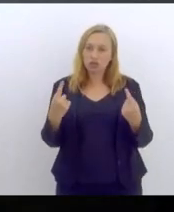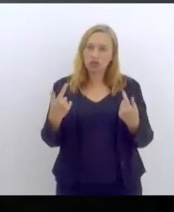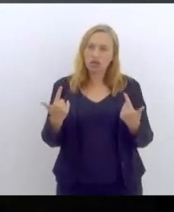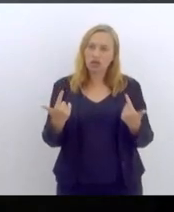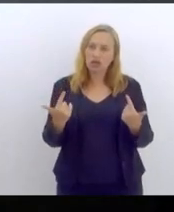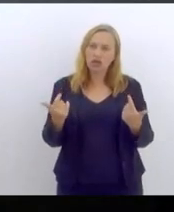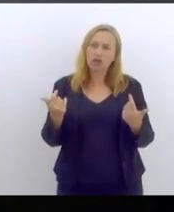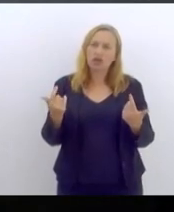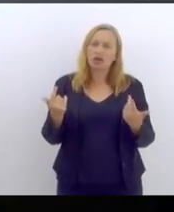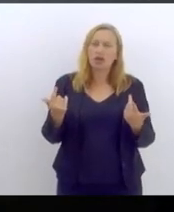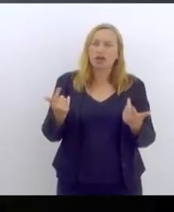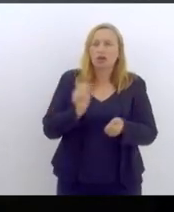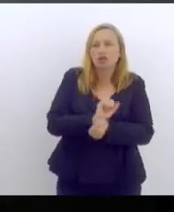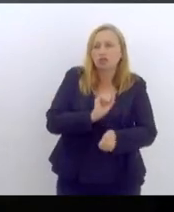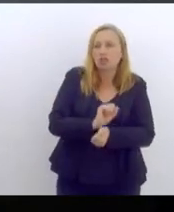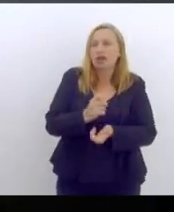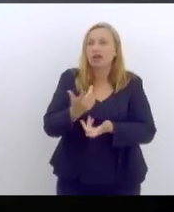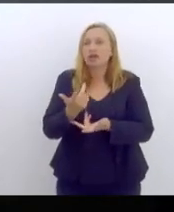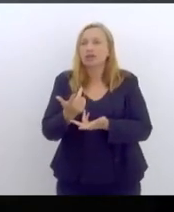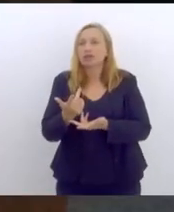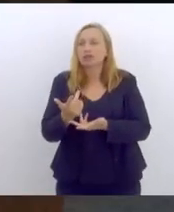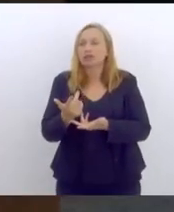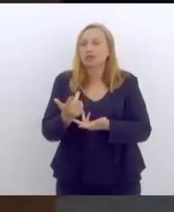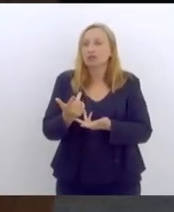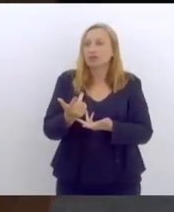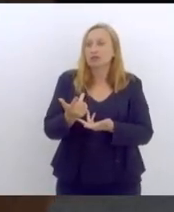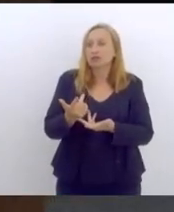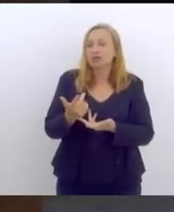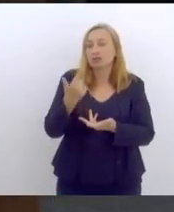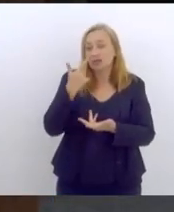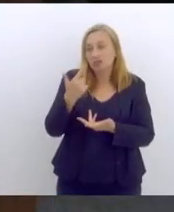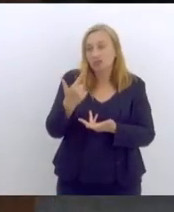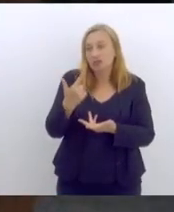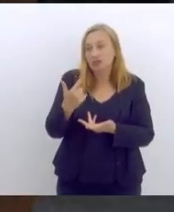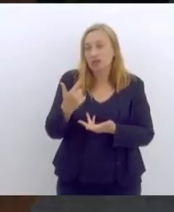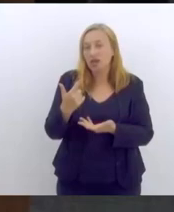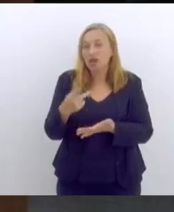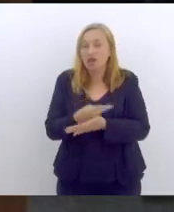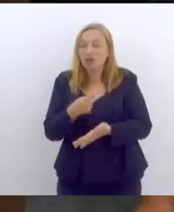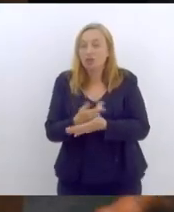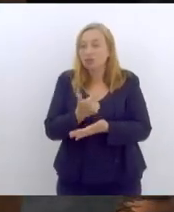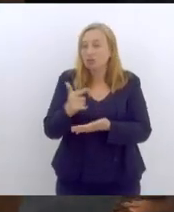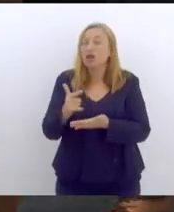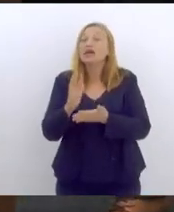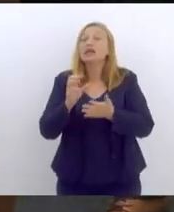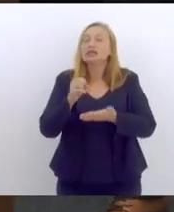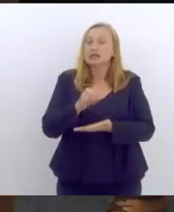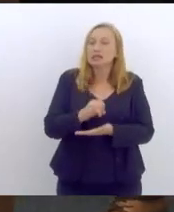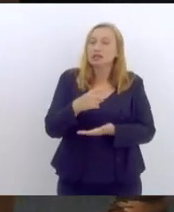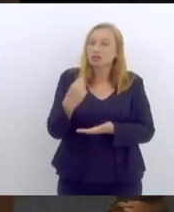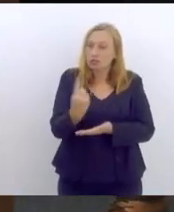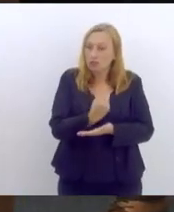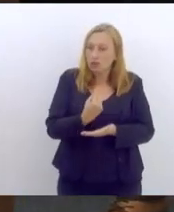legislatura, a tentativa de buscar incoerência onde não existe. A nossa bancada se absteve justamente por respeitar